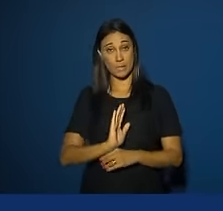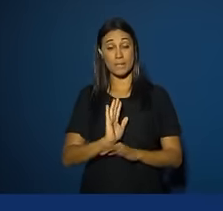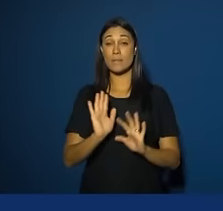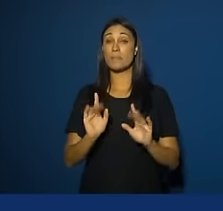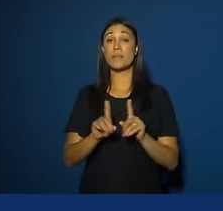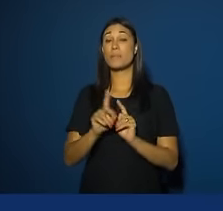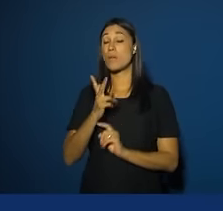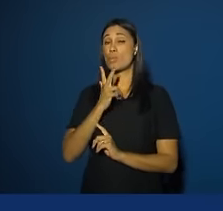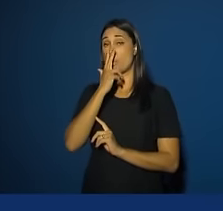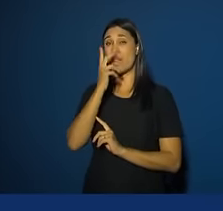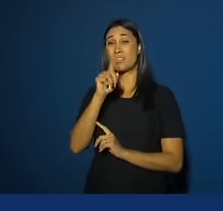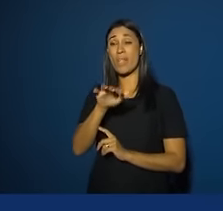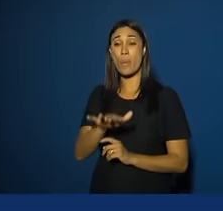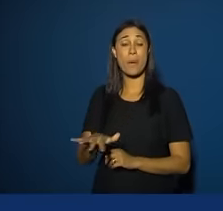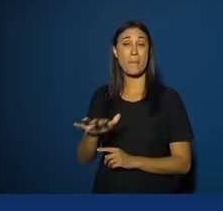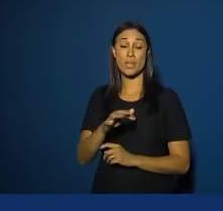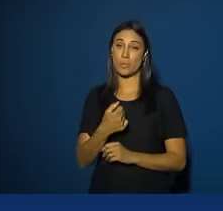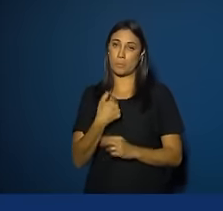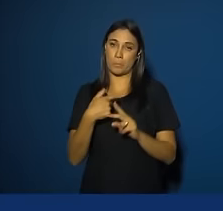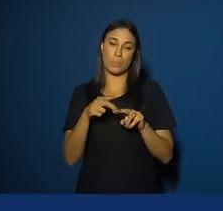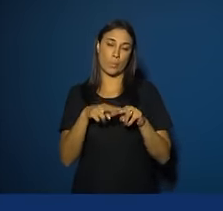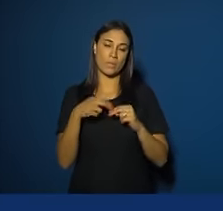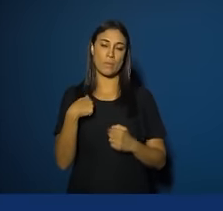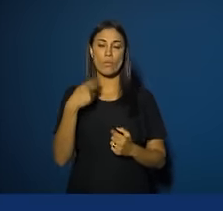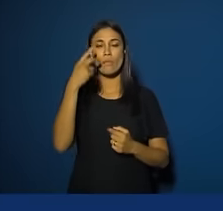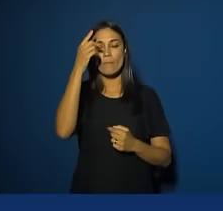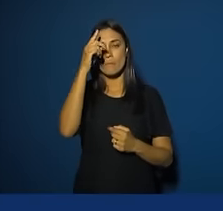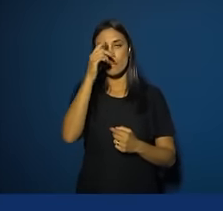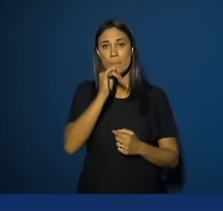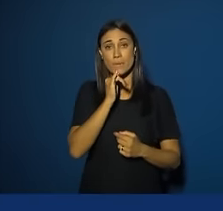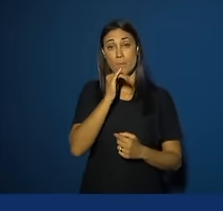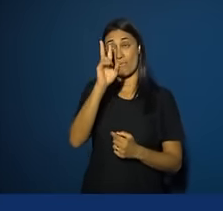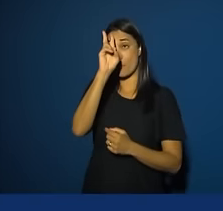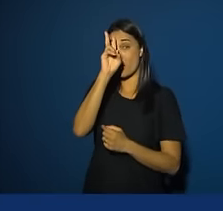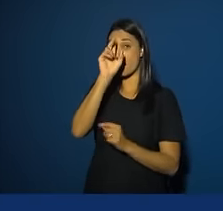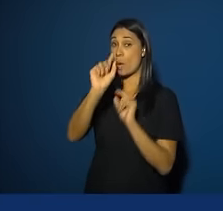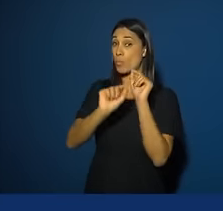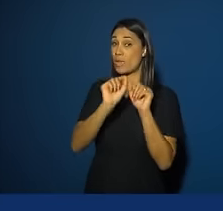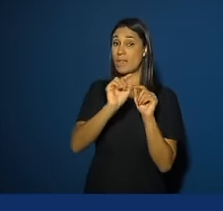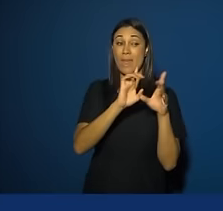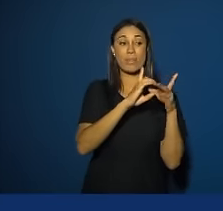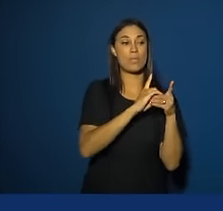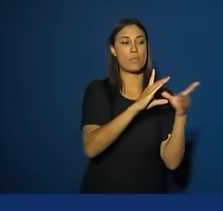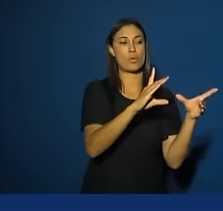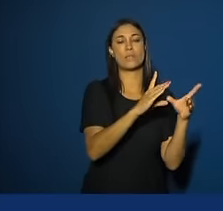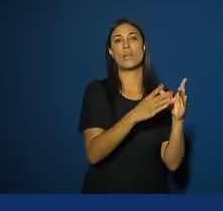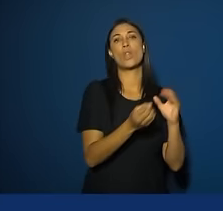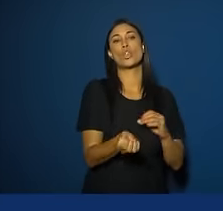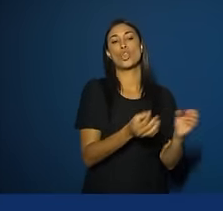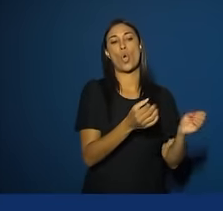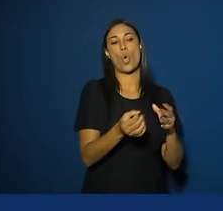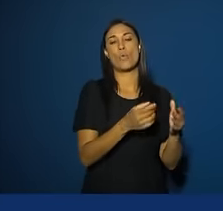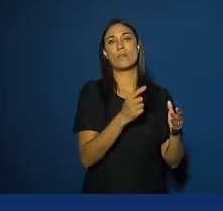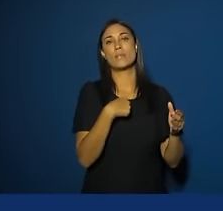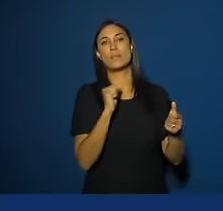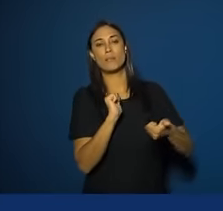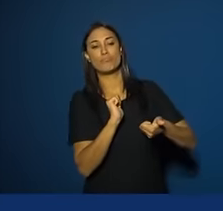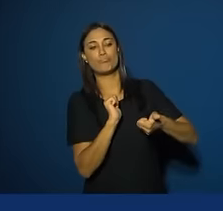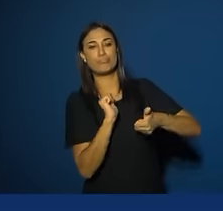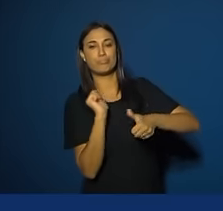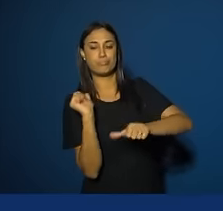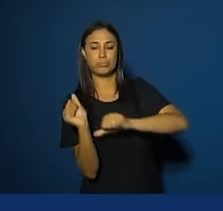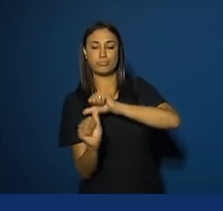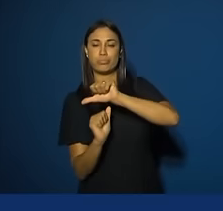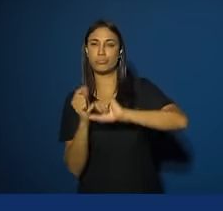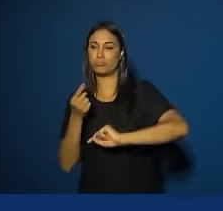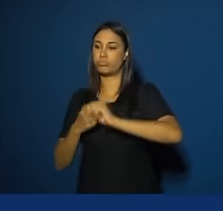e eu não acho esse um ambiente vamos lembrar que as democracias modernas que se subverteram a se